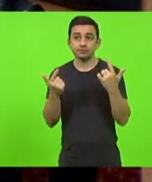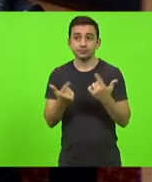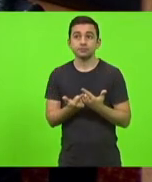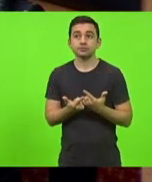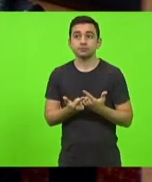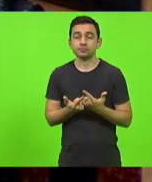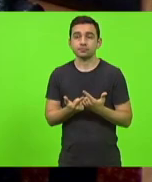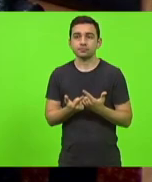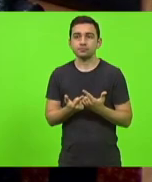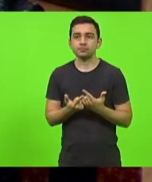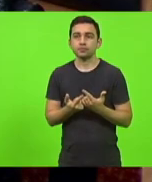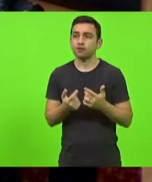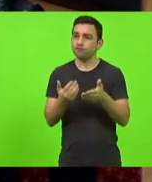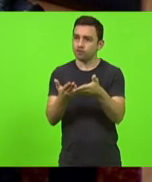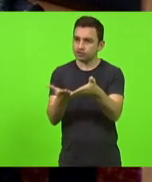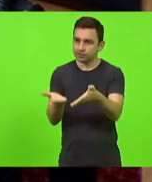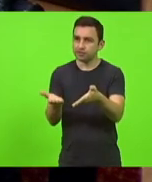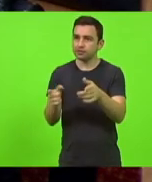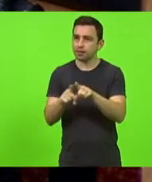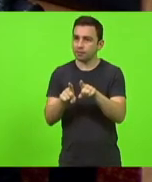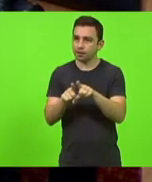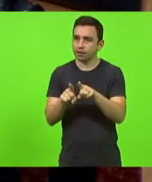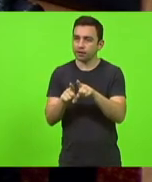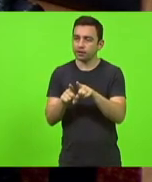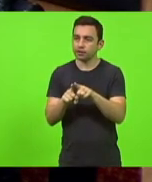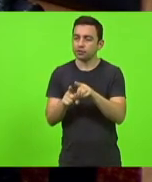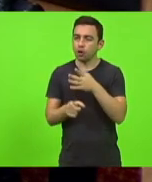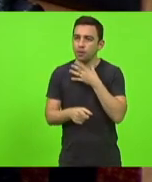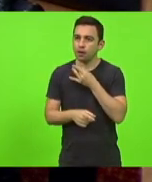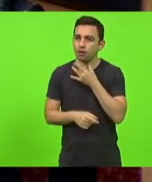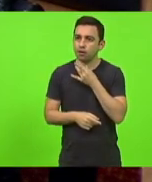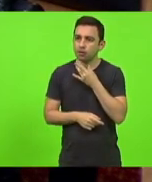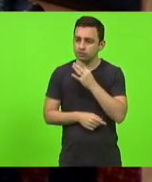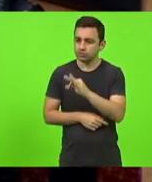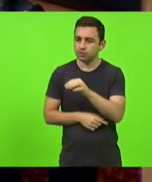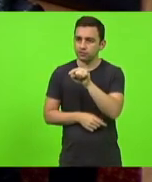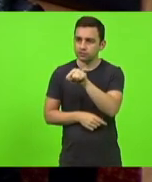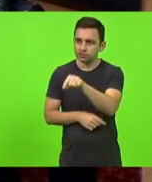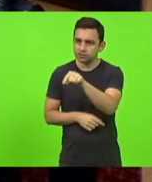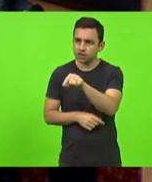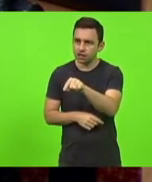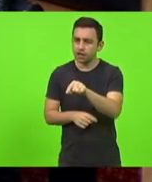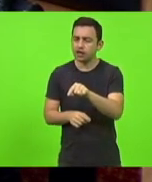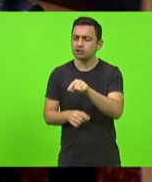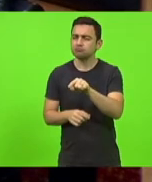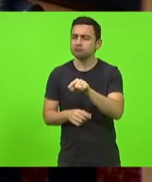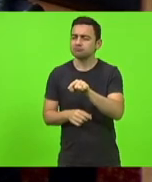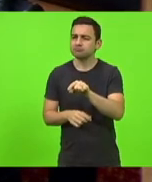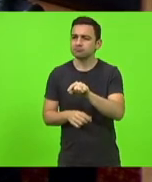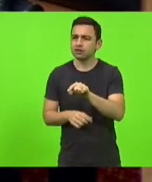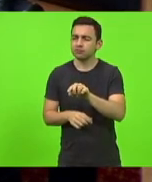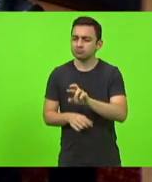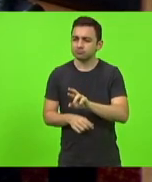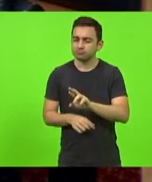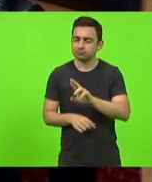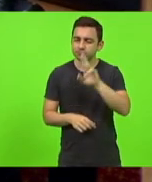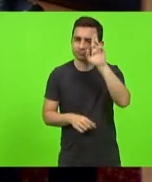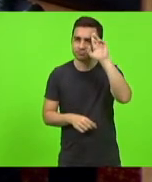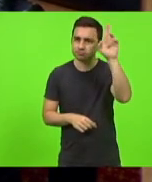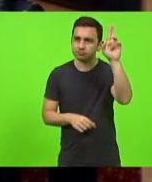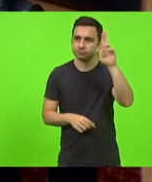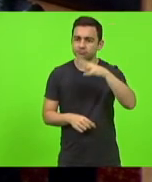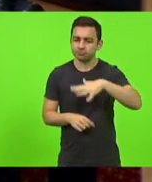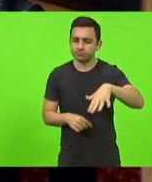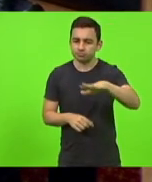muito especial, a Vossa Excelência, deputado Cobalcini, que liderou esse trabalho, porque, de fato, a revisão do nosso